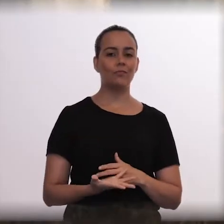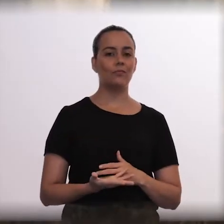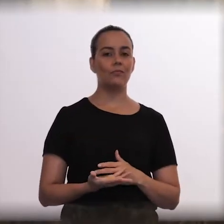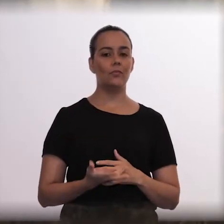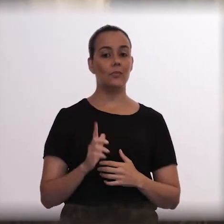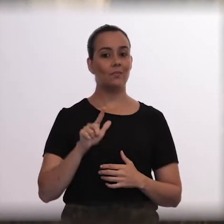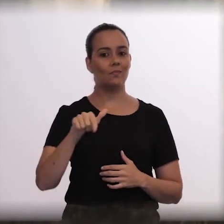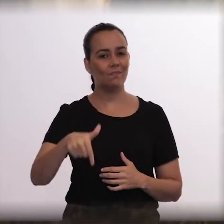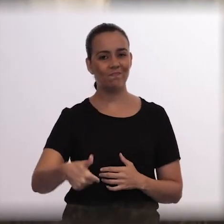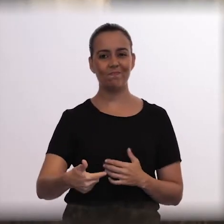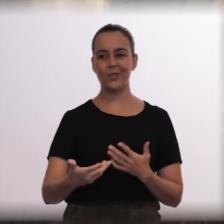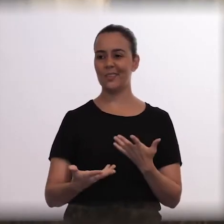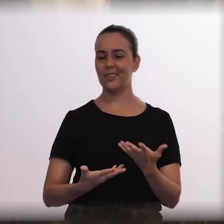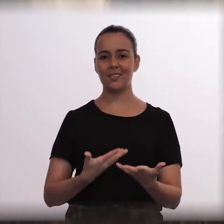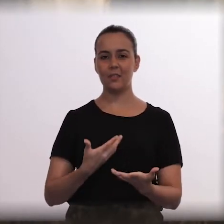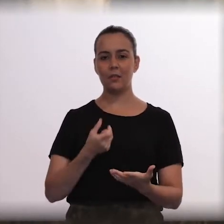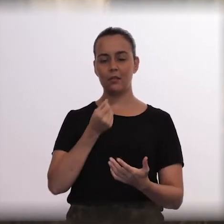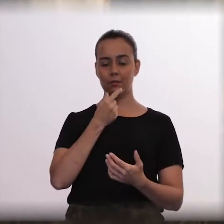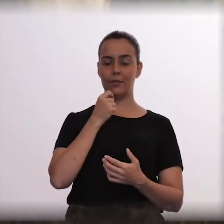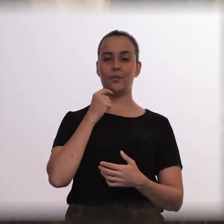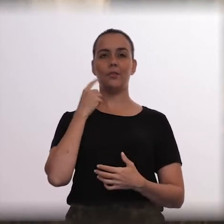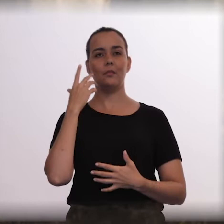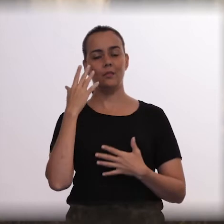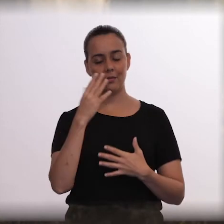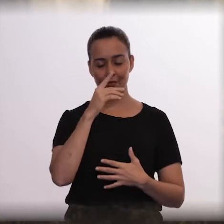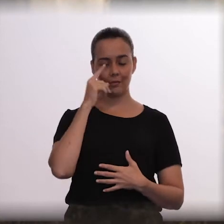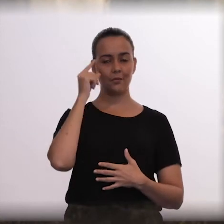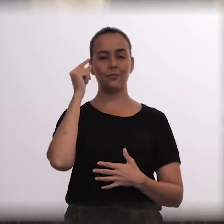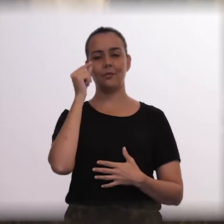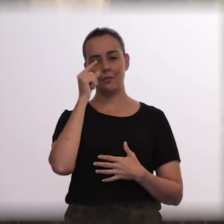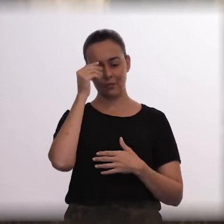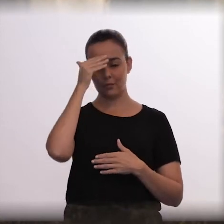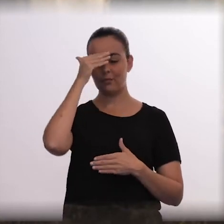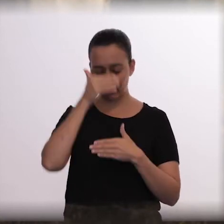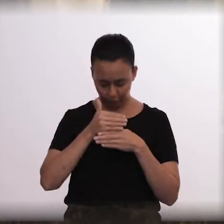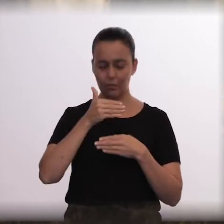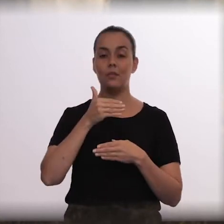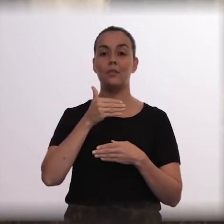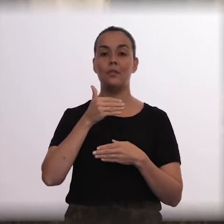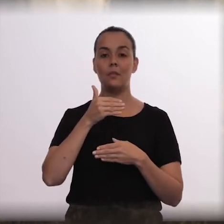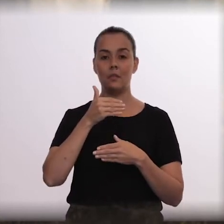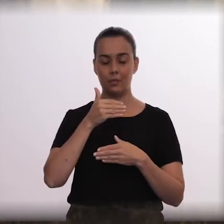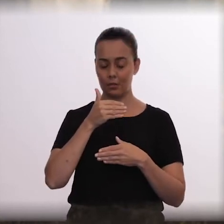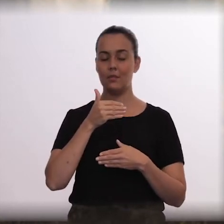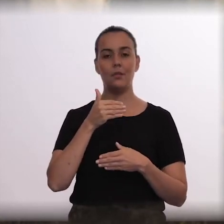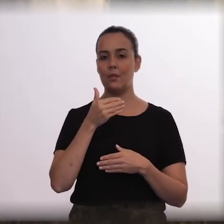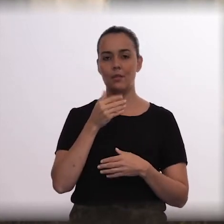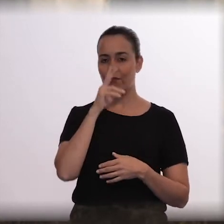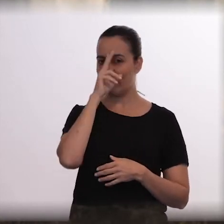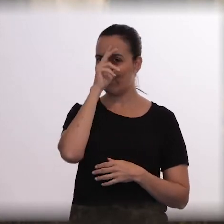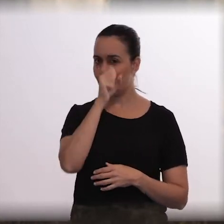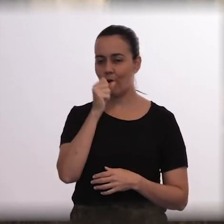e acabou não. O remédio fez um efeito de eu apagar. Me deu muito sono